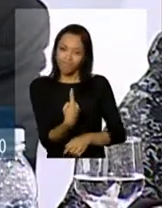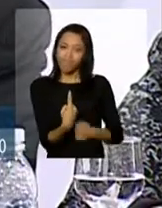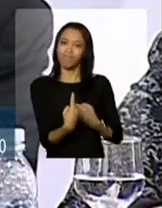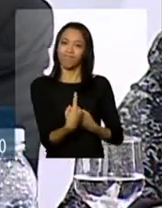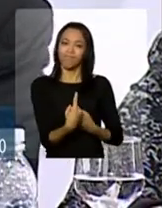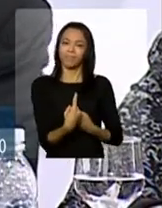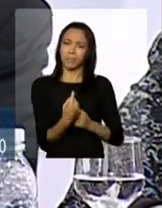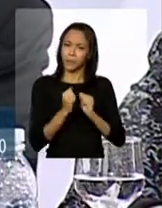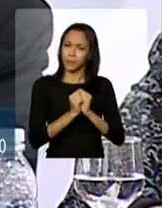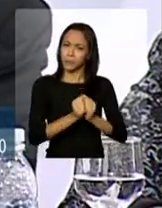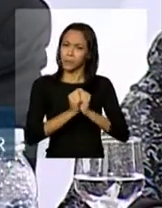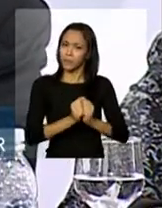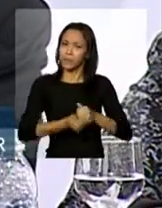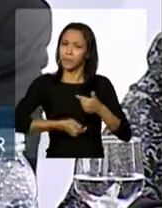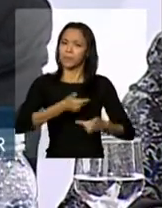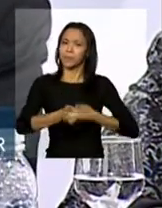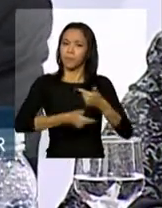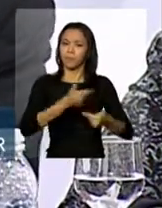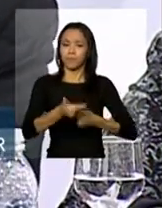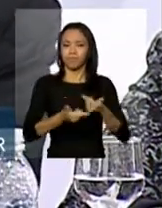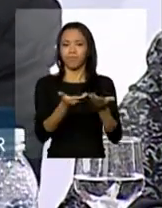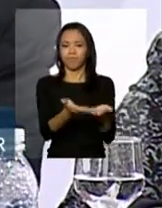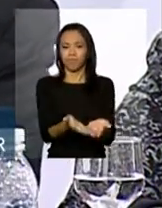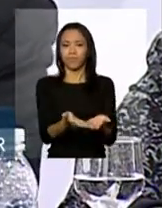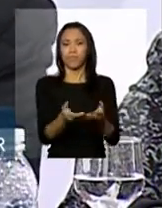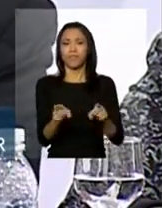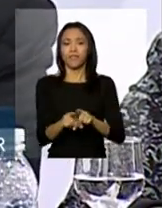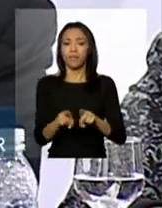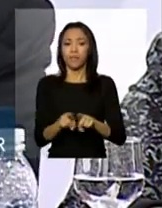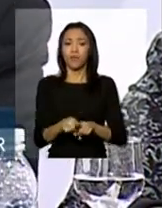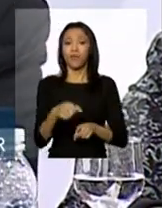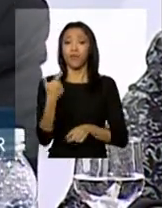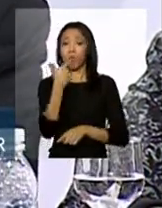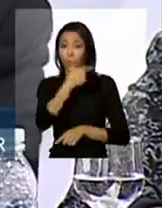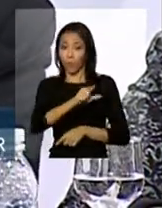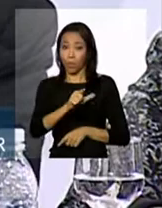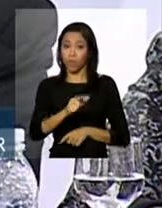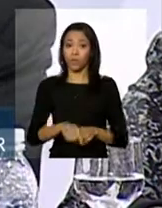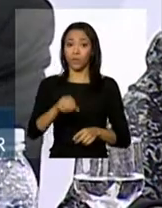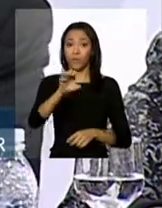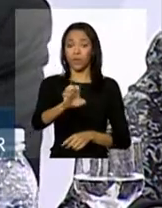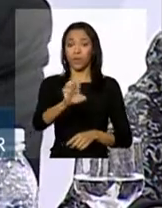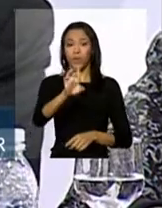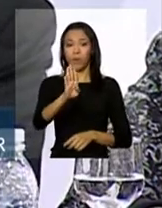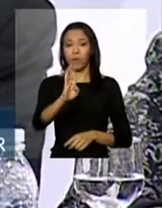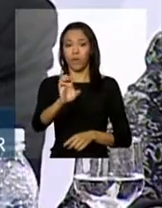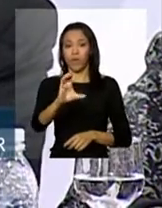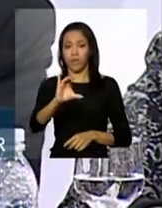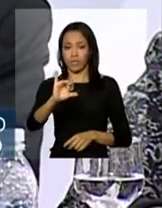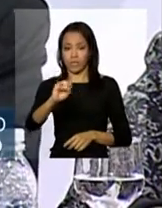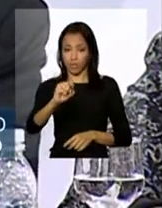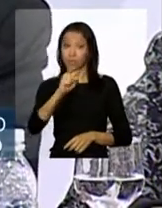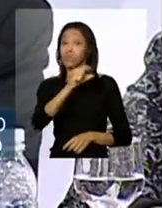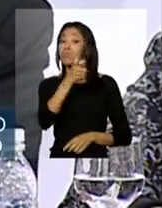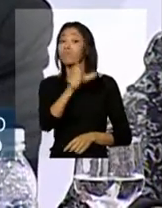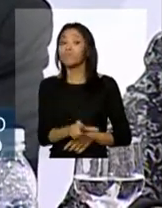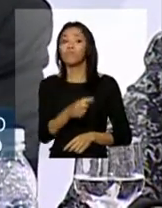parceiro fundamental da SAI, ao doutor Elvésio, da Saúde,